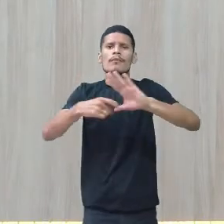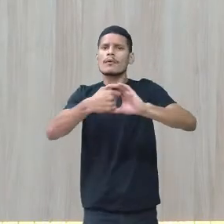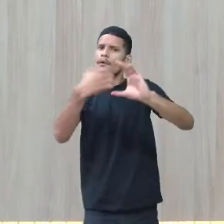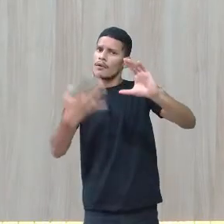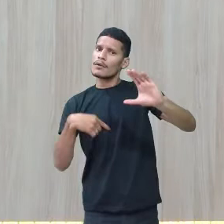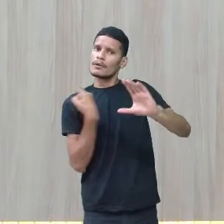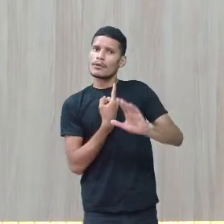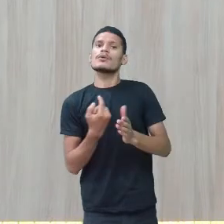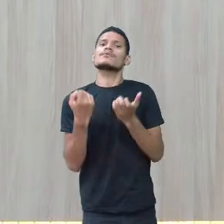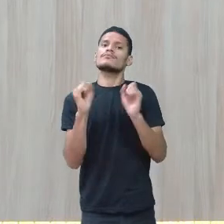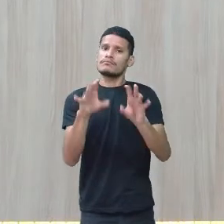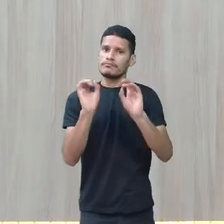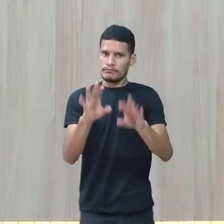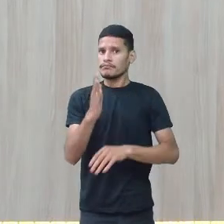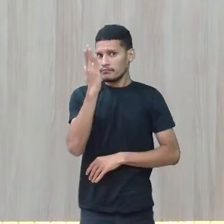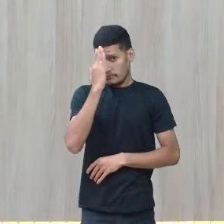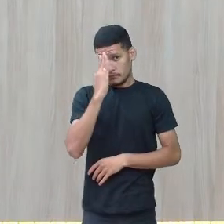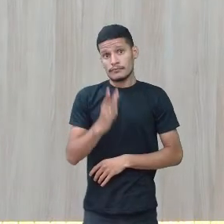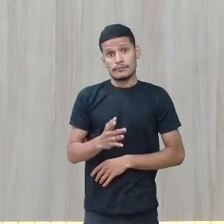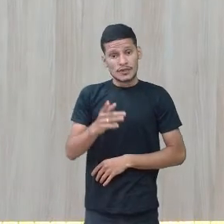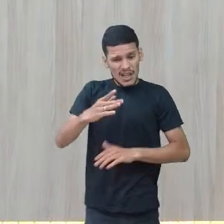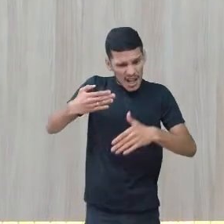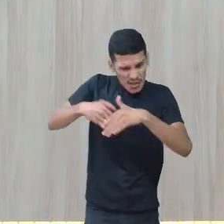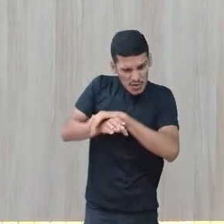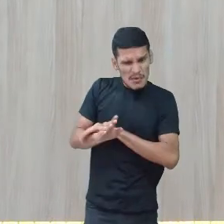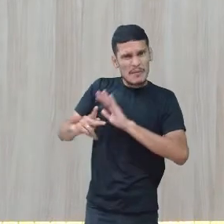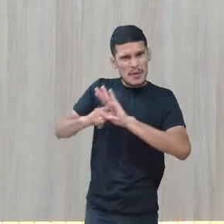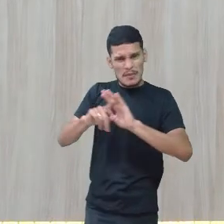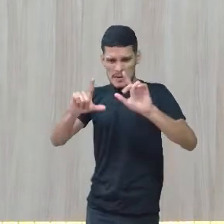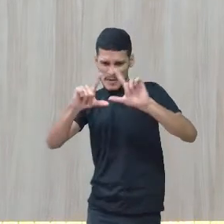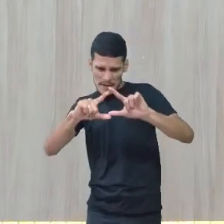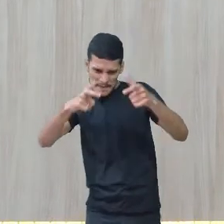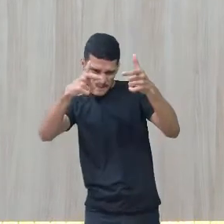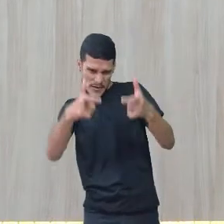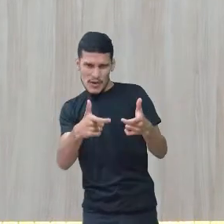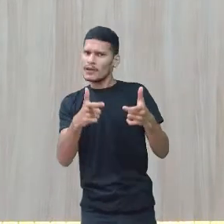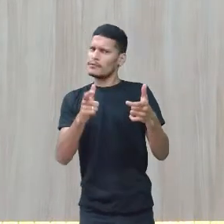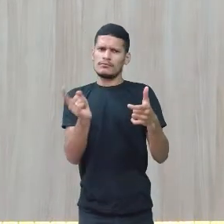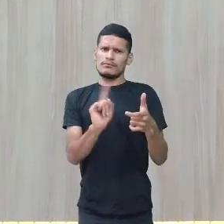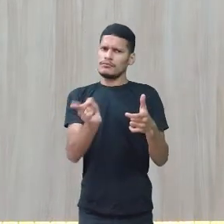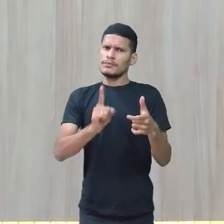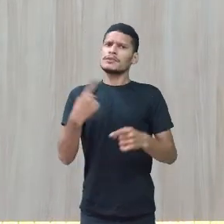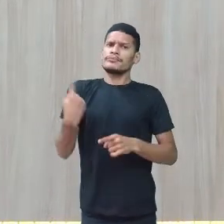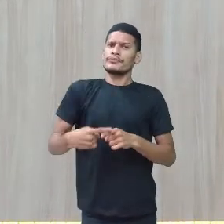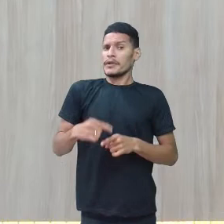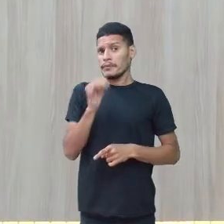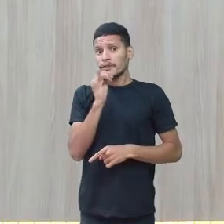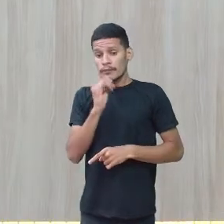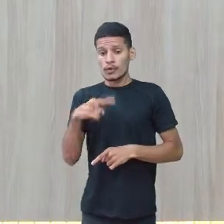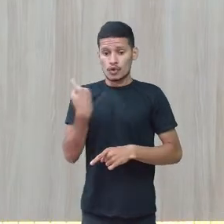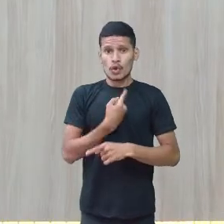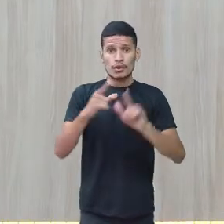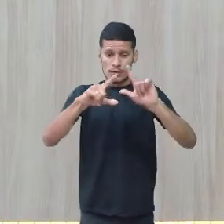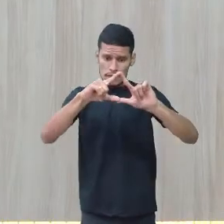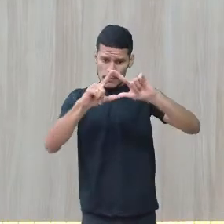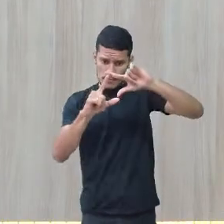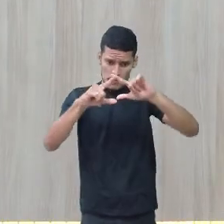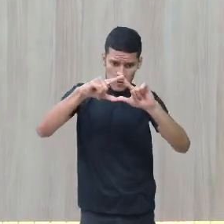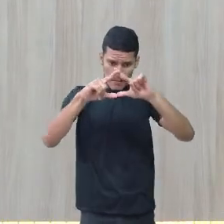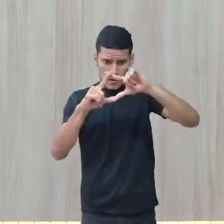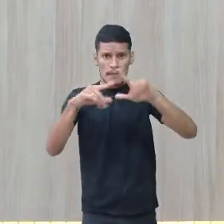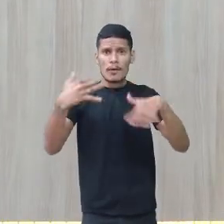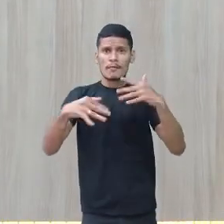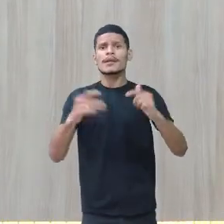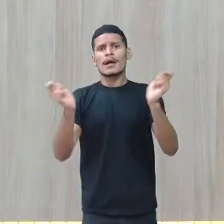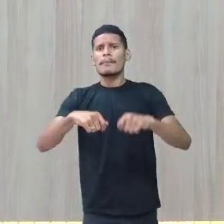gente ensina. Não necessariamente se acostumem com a posição que aquela forma vem, porque a gente pode rodar aquela forma e ainda